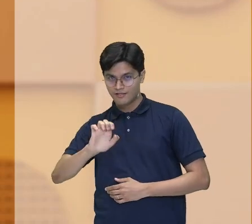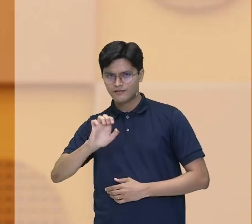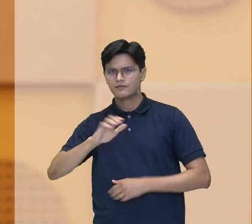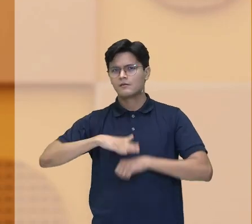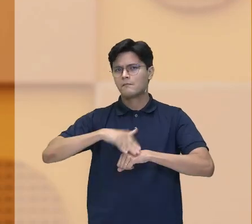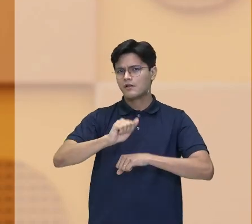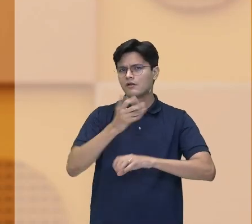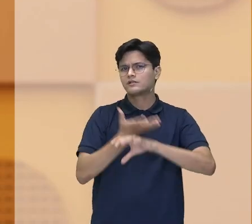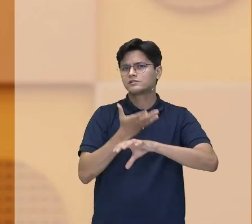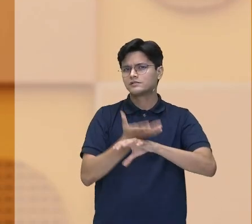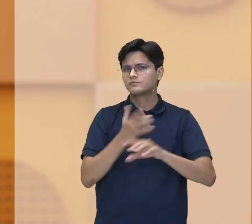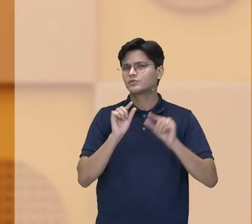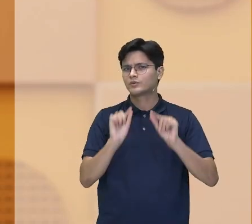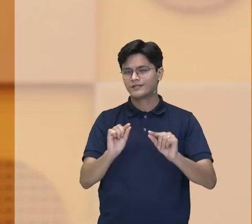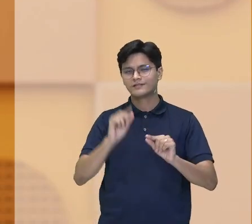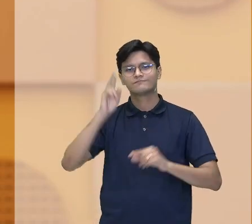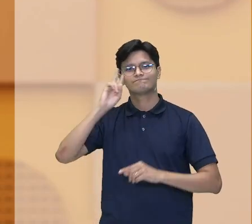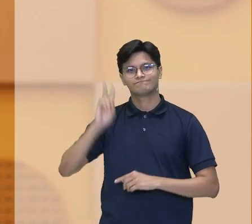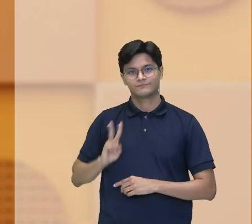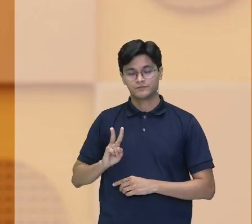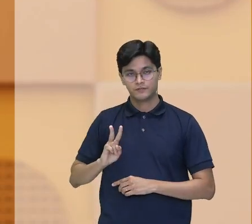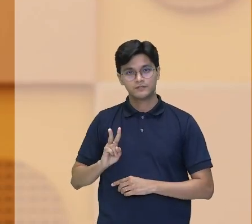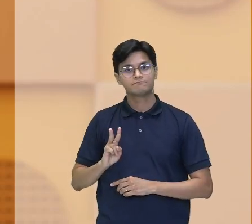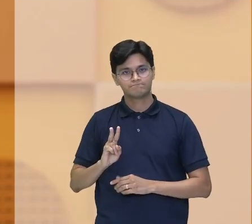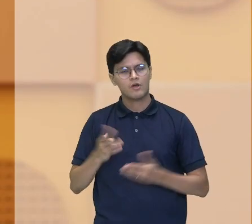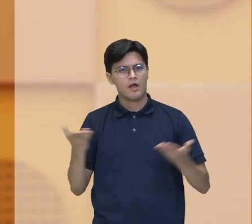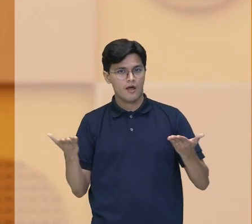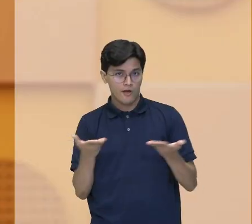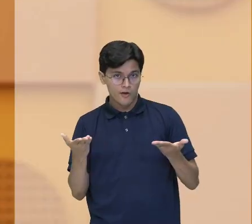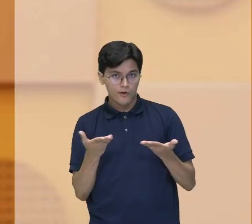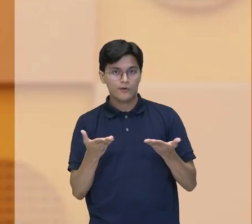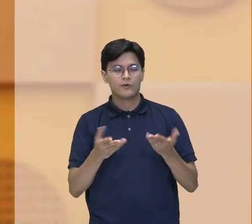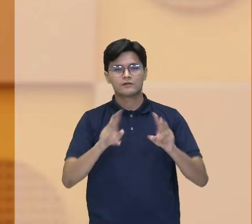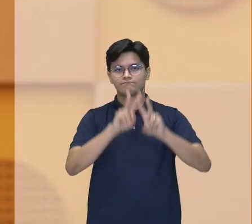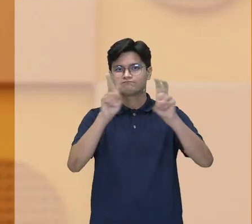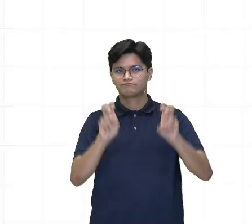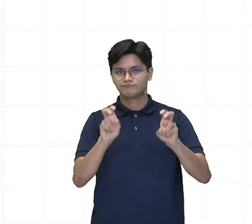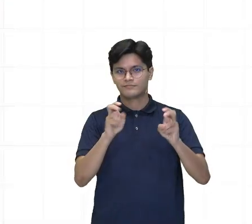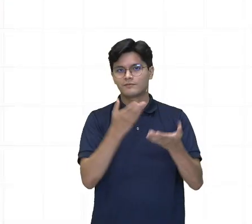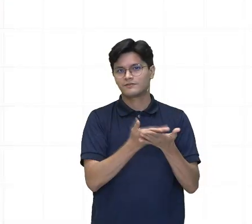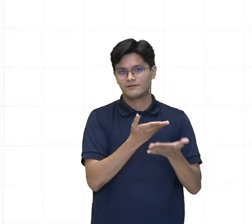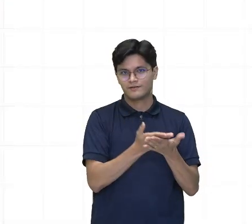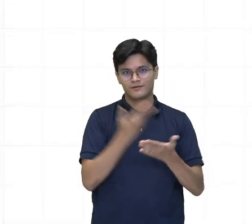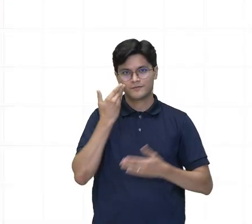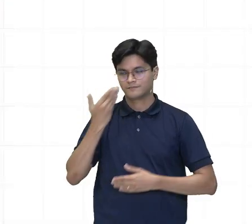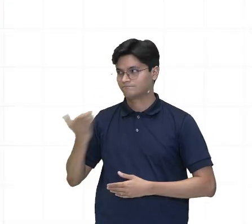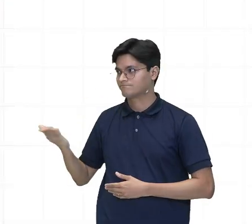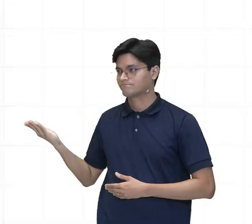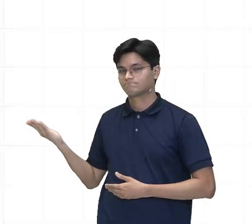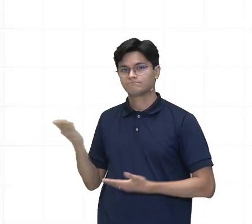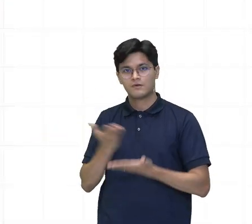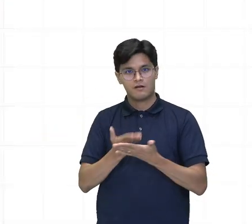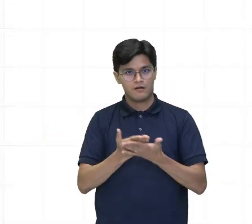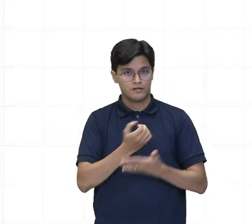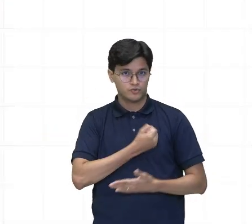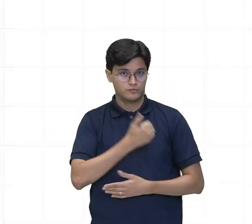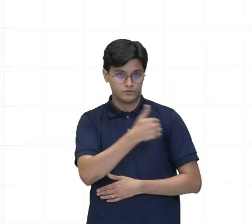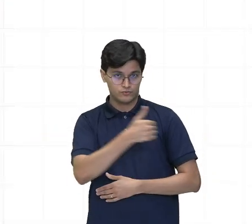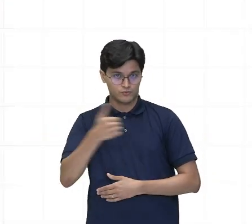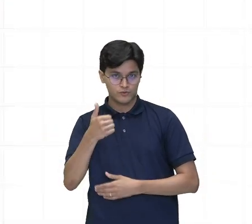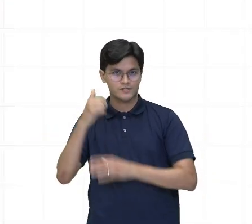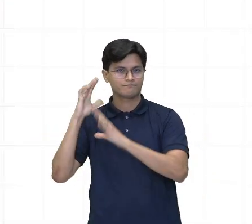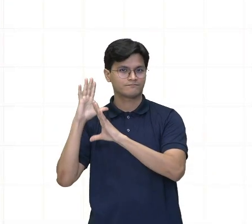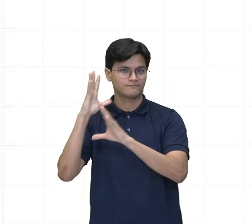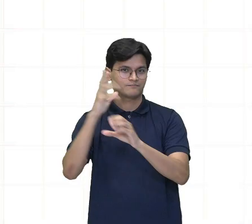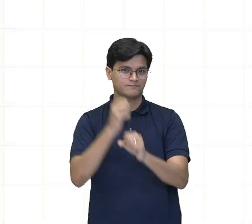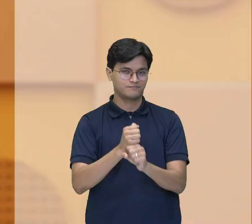curricular, que é História, e acompanhem comigo o tema desta aula. Aula 11, Revisão